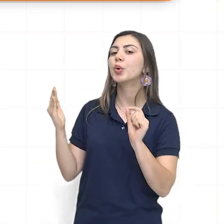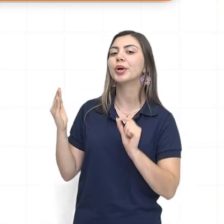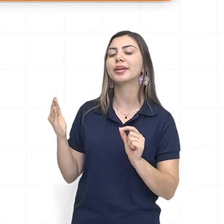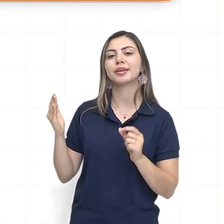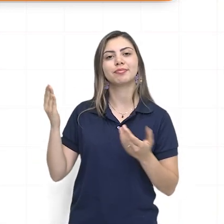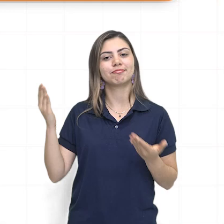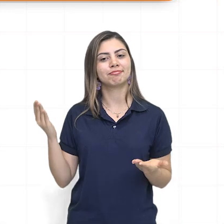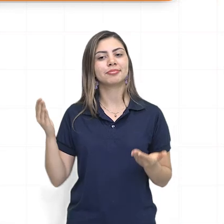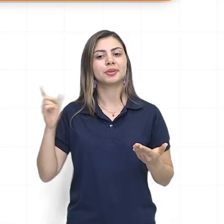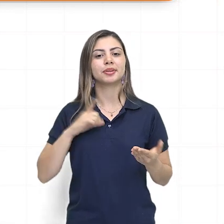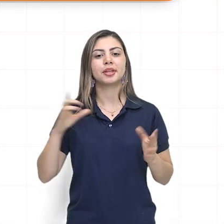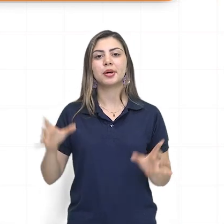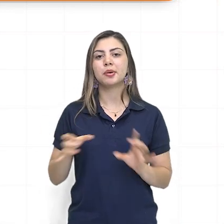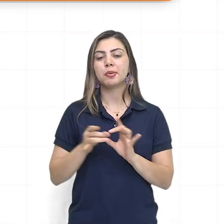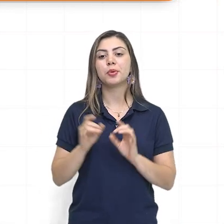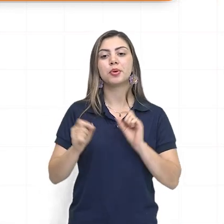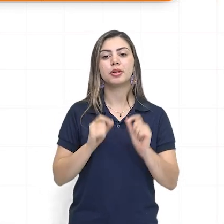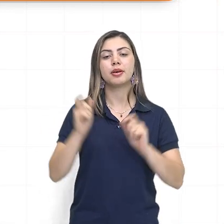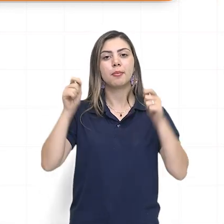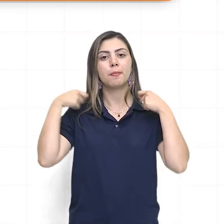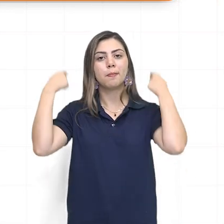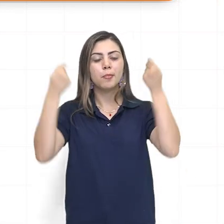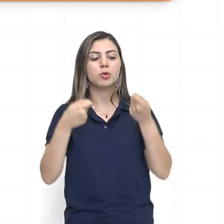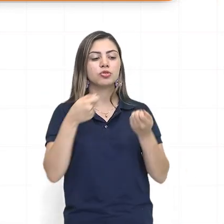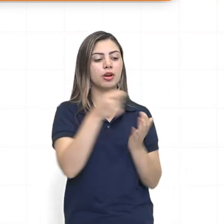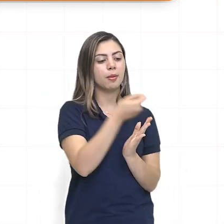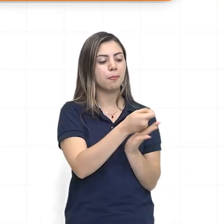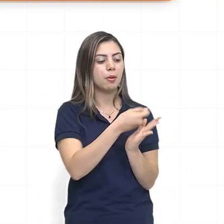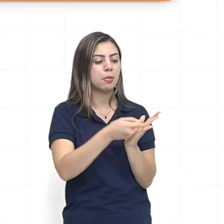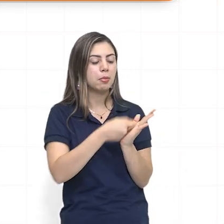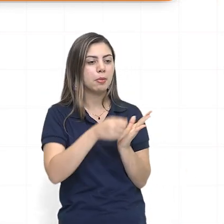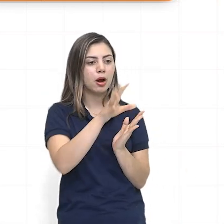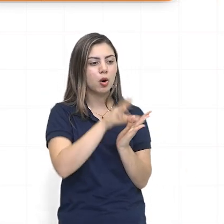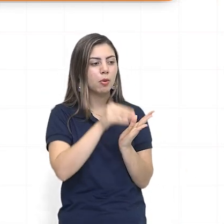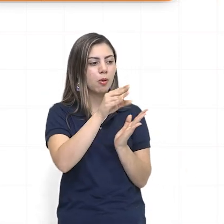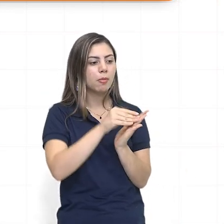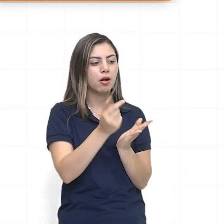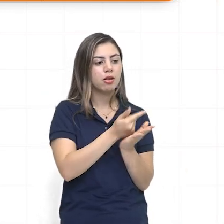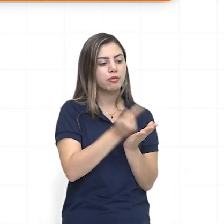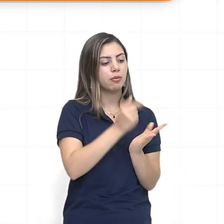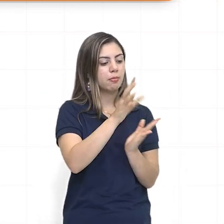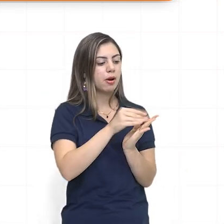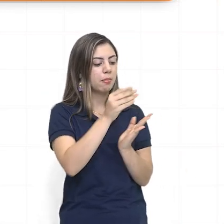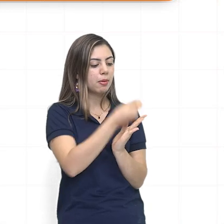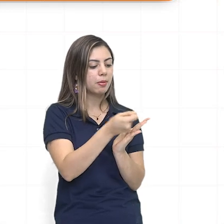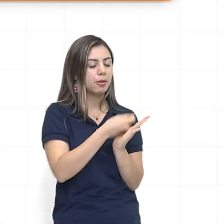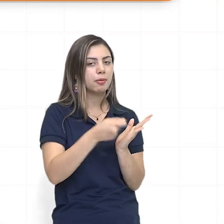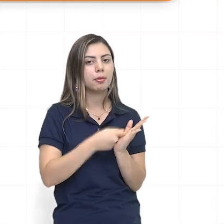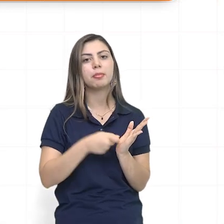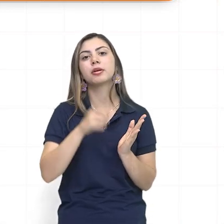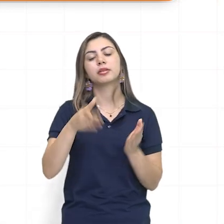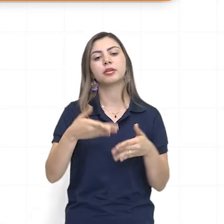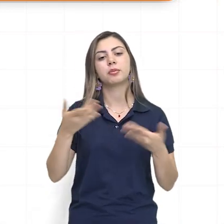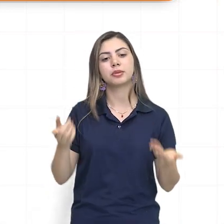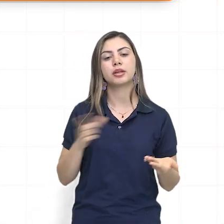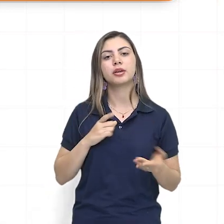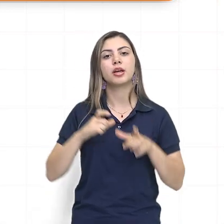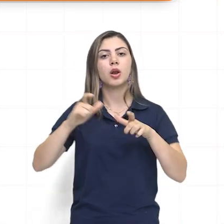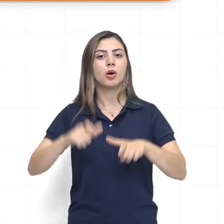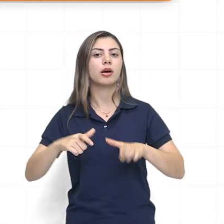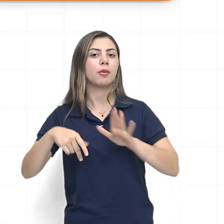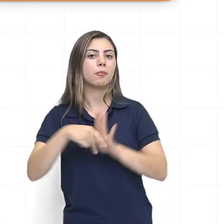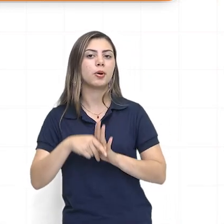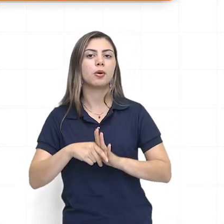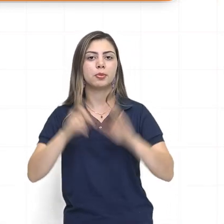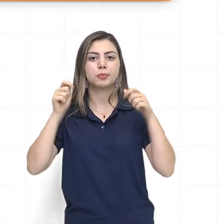essa imagem aí ligada então aos monges copistas, que foram então aí um ofício muito ligado aí dentro dos